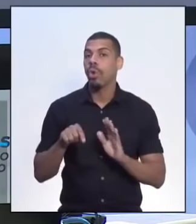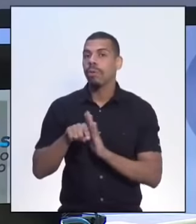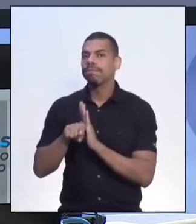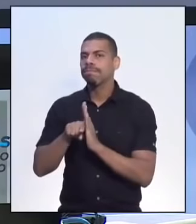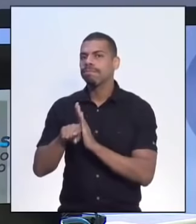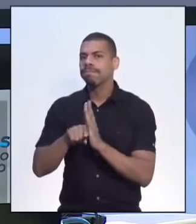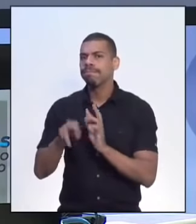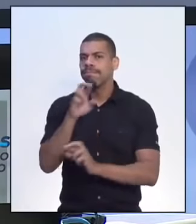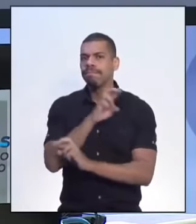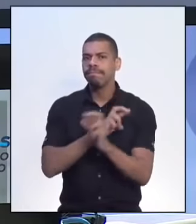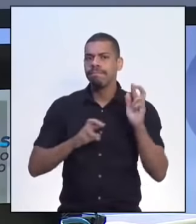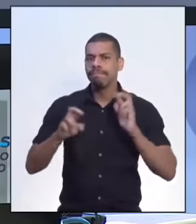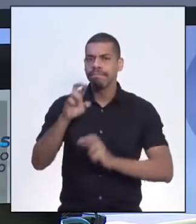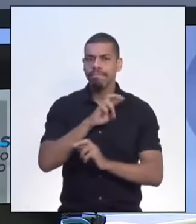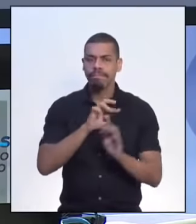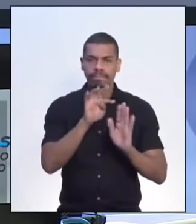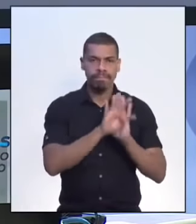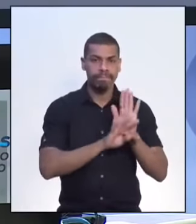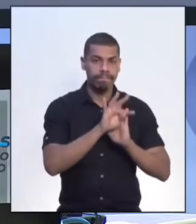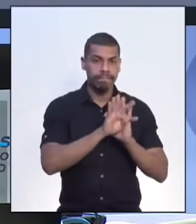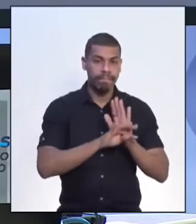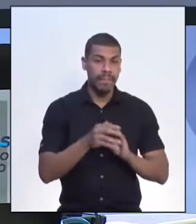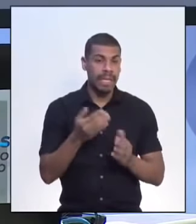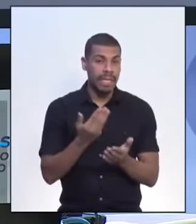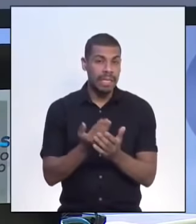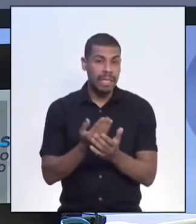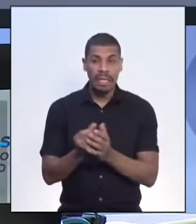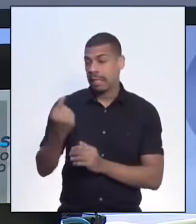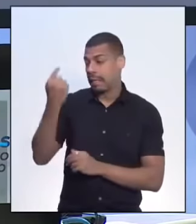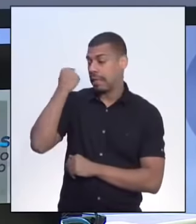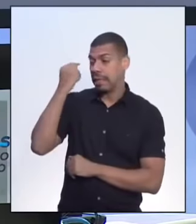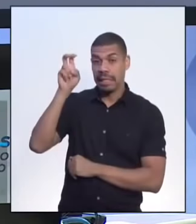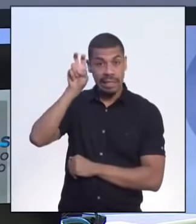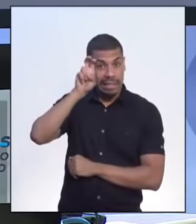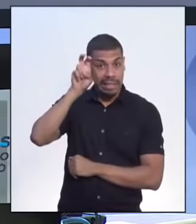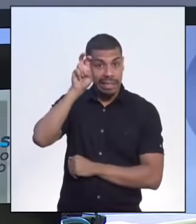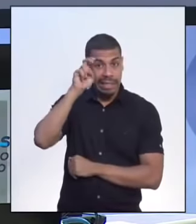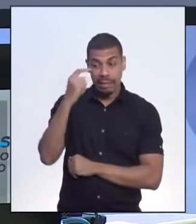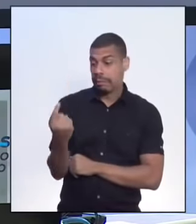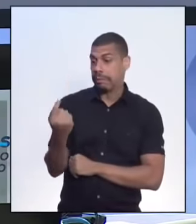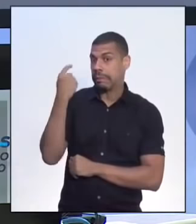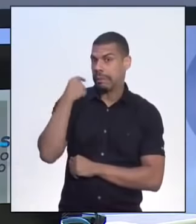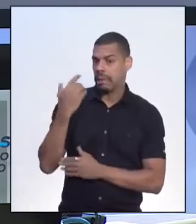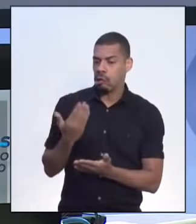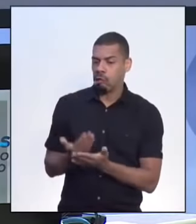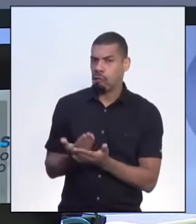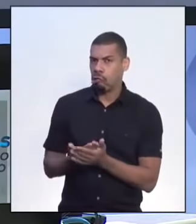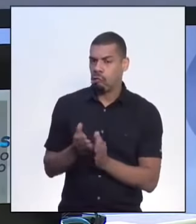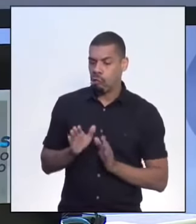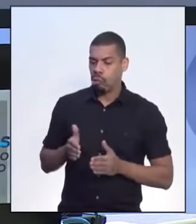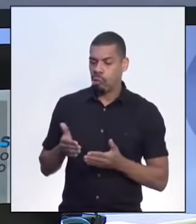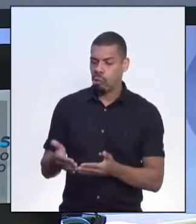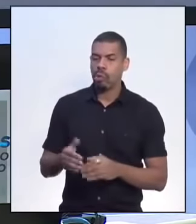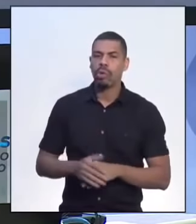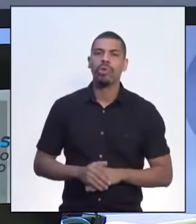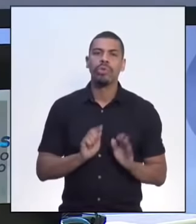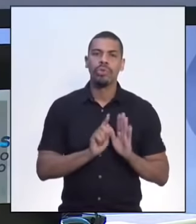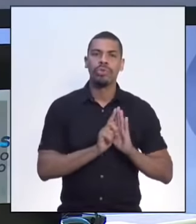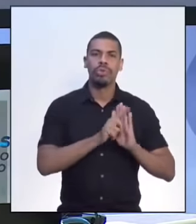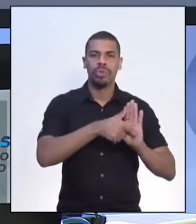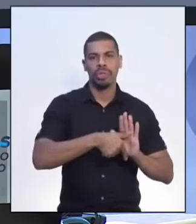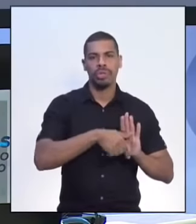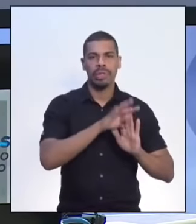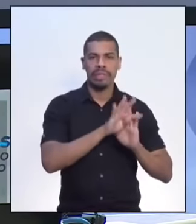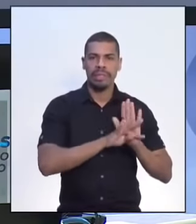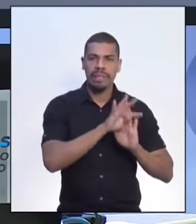nós já estamos fazendo desde quinta-feira, aprofundando esses dois textos, retomando aí os gêneros textuais,